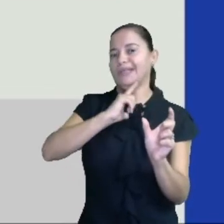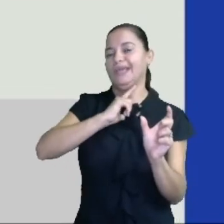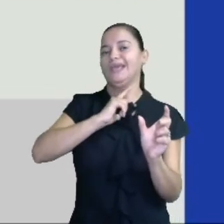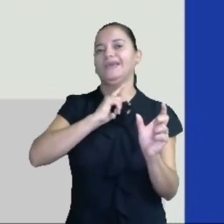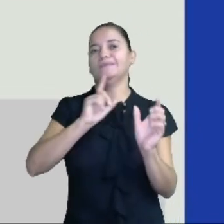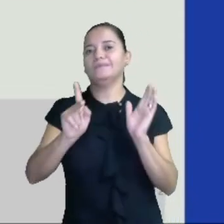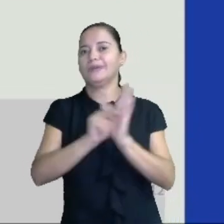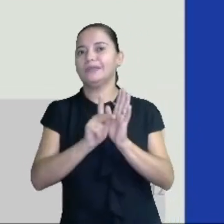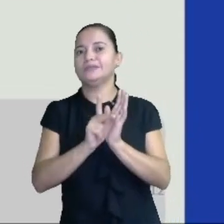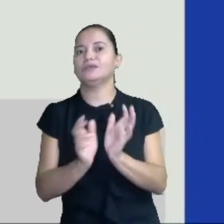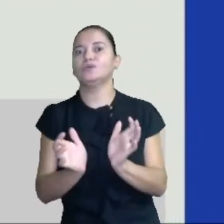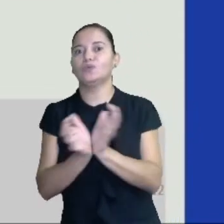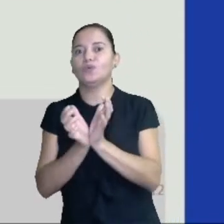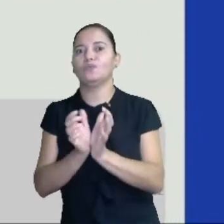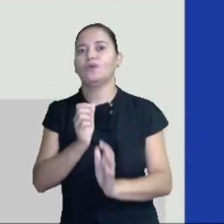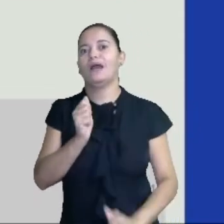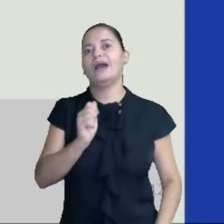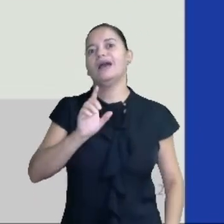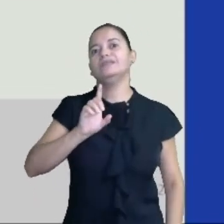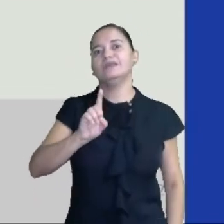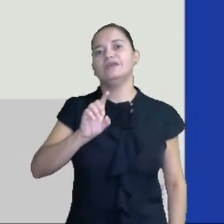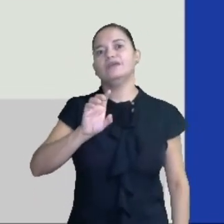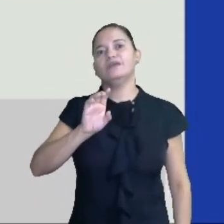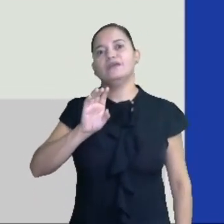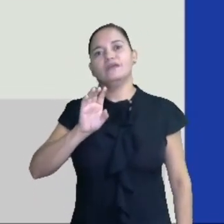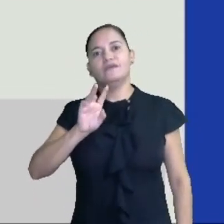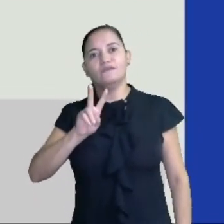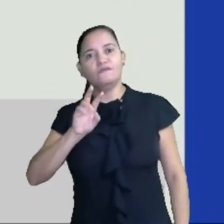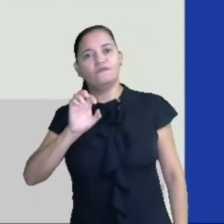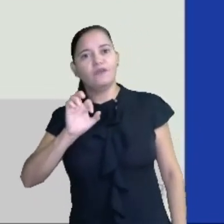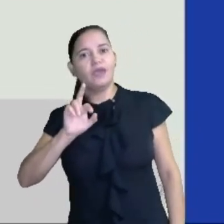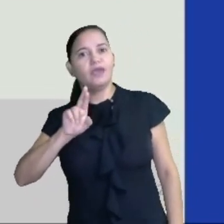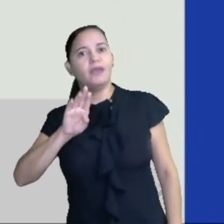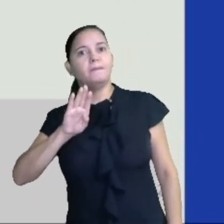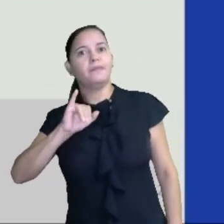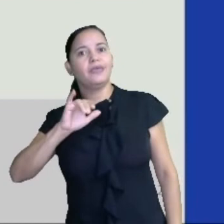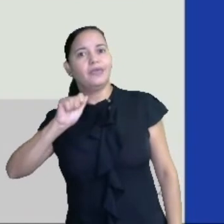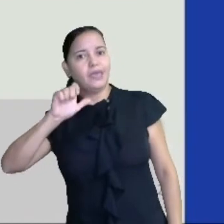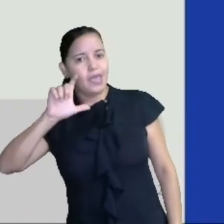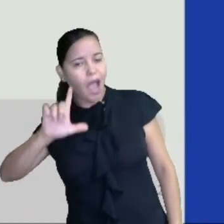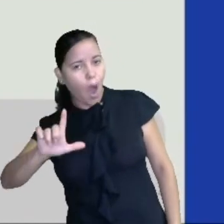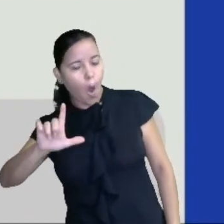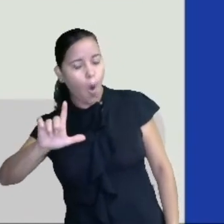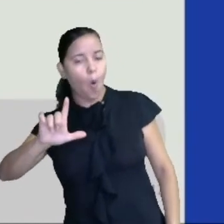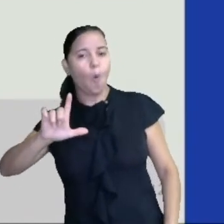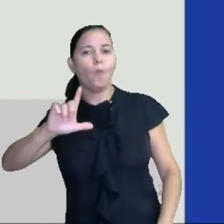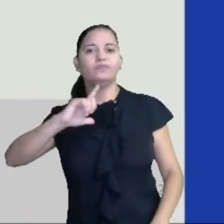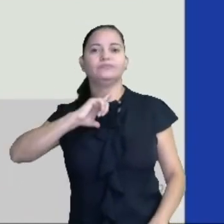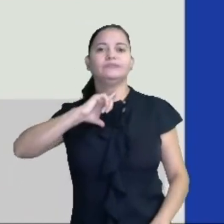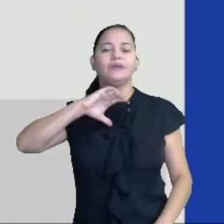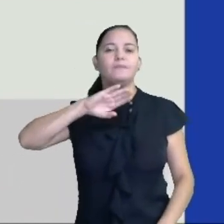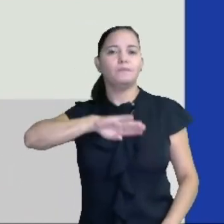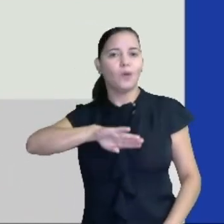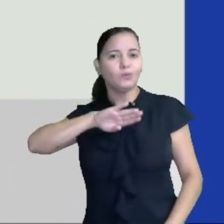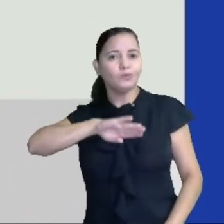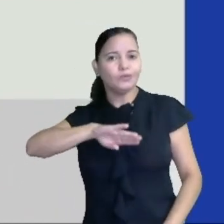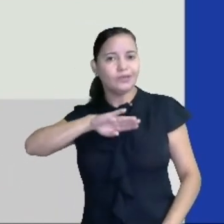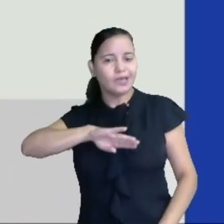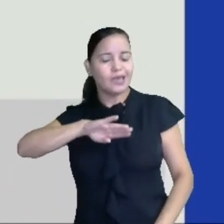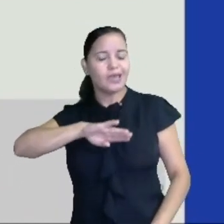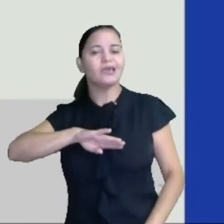advérbios. Há apenas um sufixo adverbial em português, ou seja, na nossa